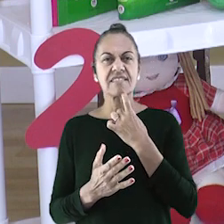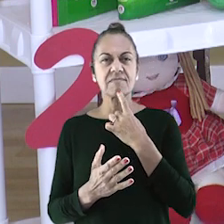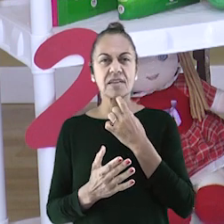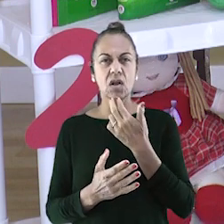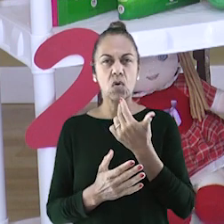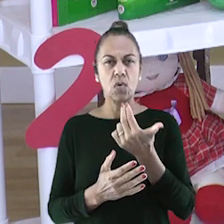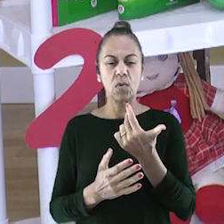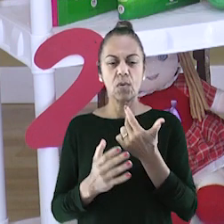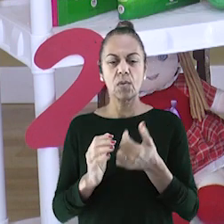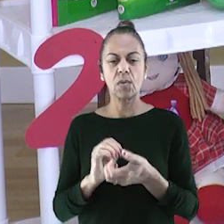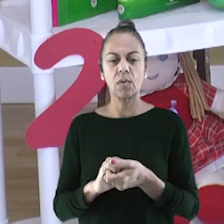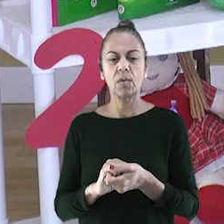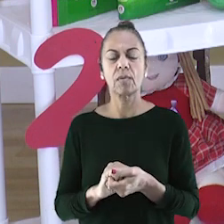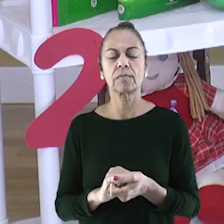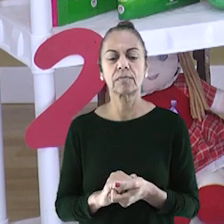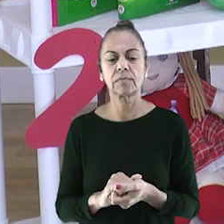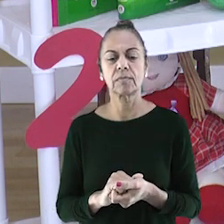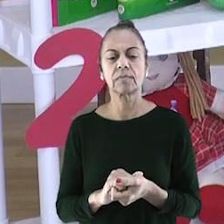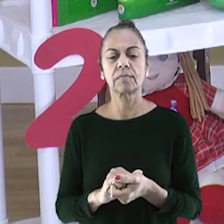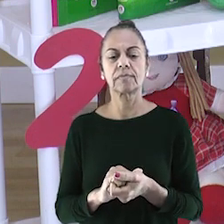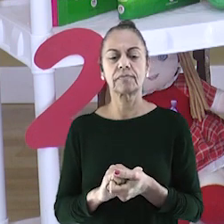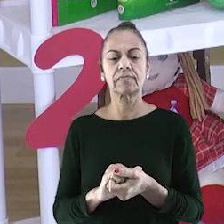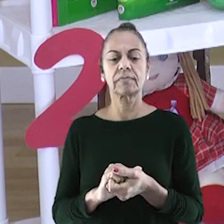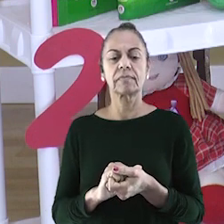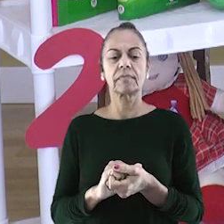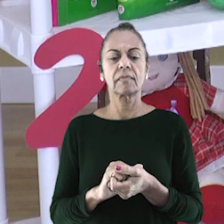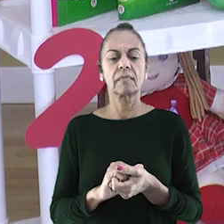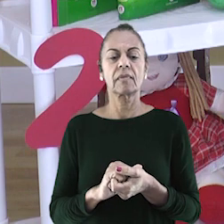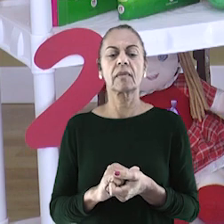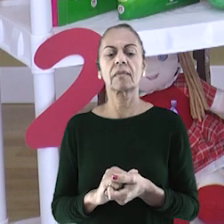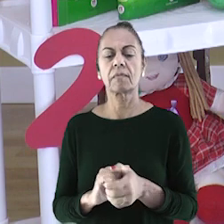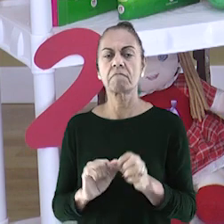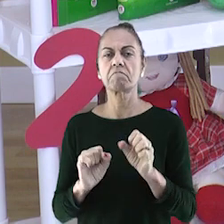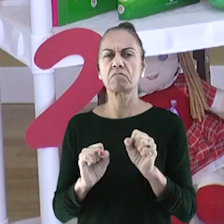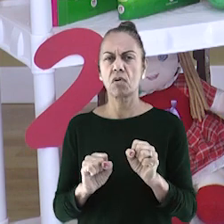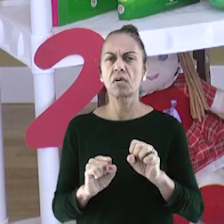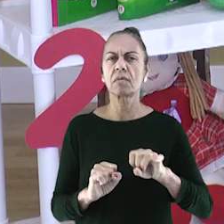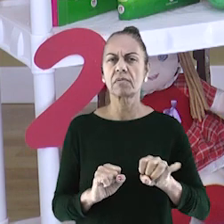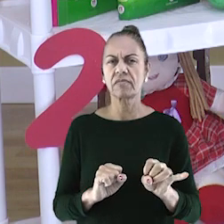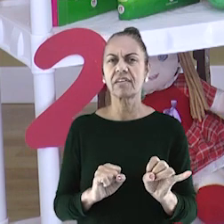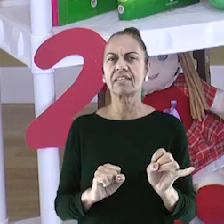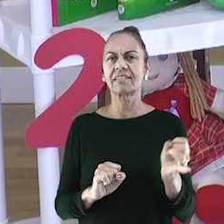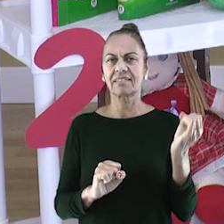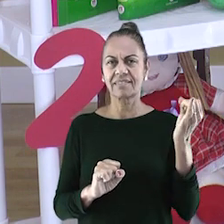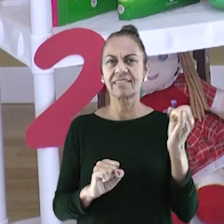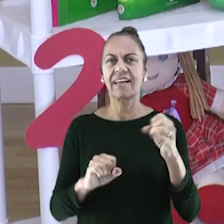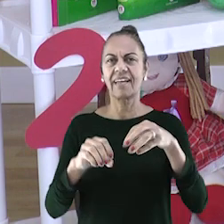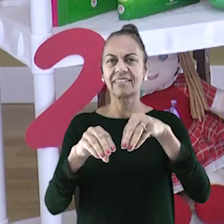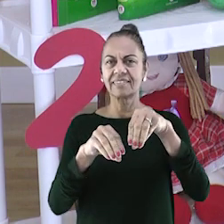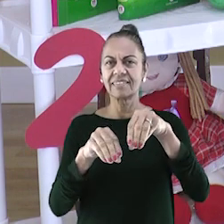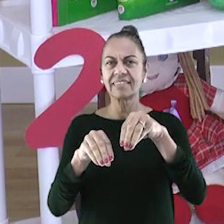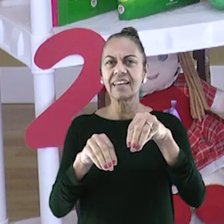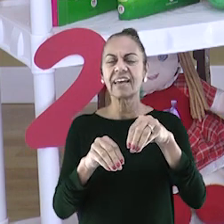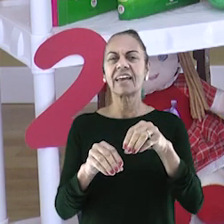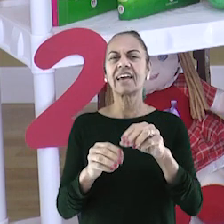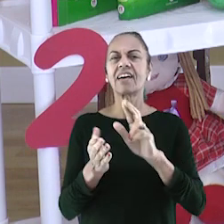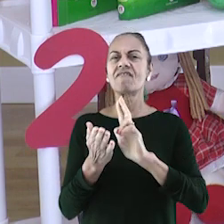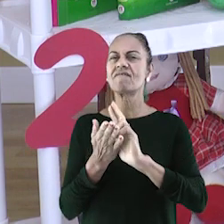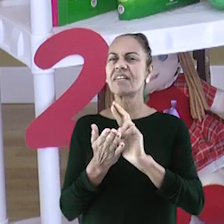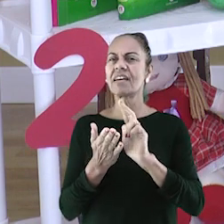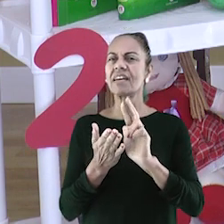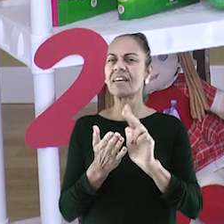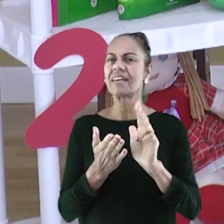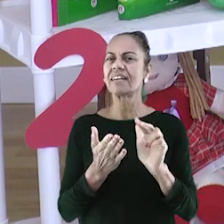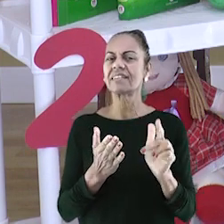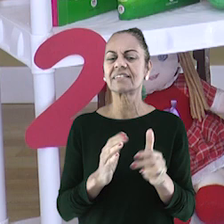tipos de terra. Essa aqui é mais vermelha e tem essa outra aqui, ó, que é mais pretinha. Então, cada terra é diferente. Você pode aproveitar